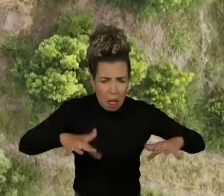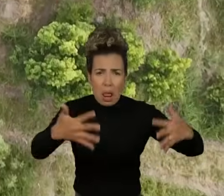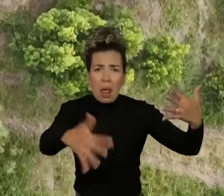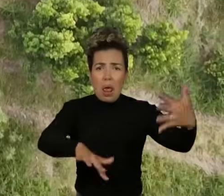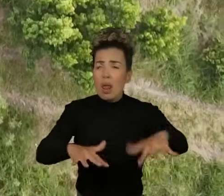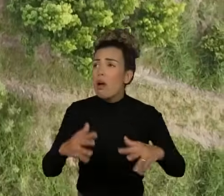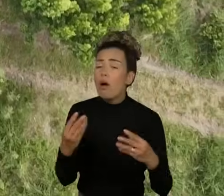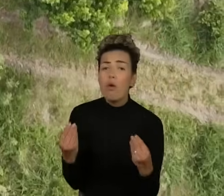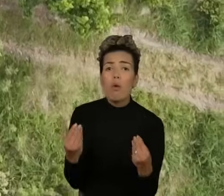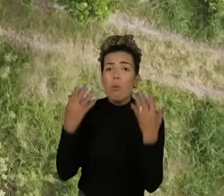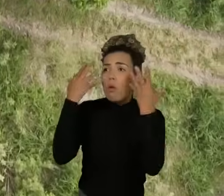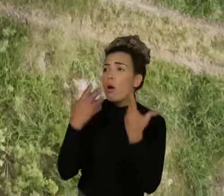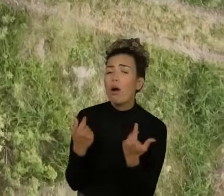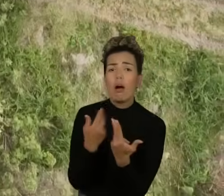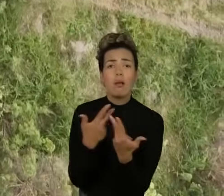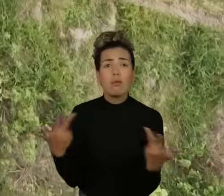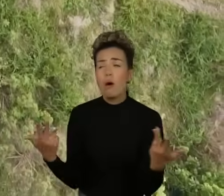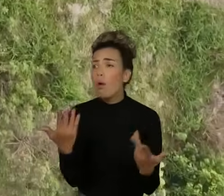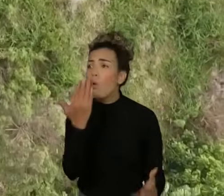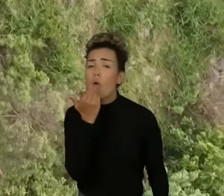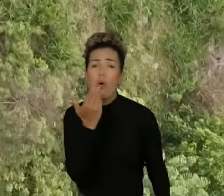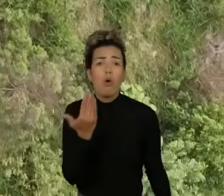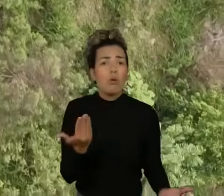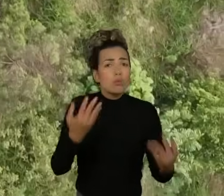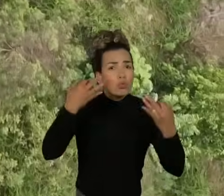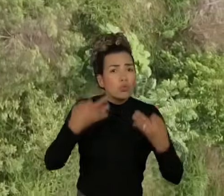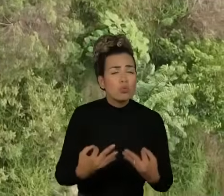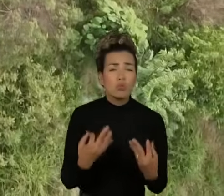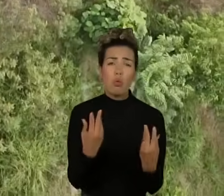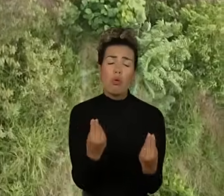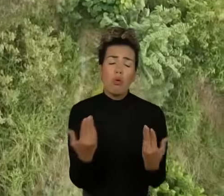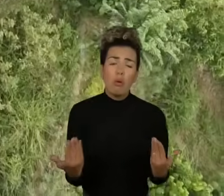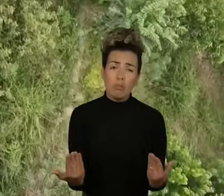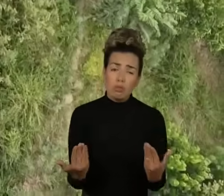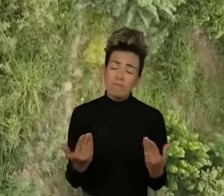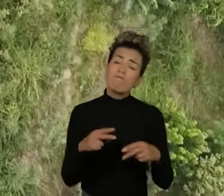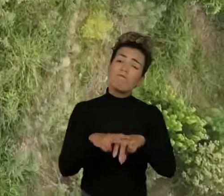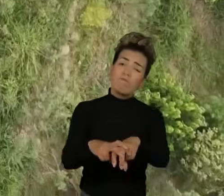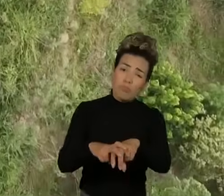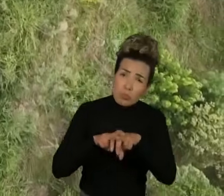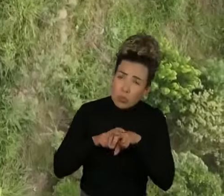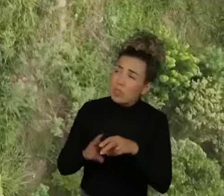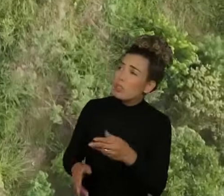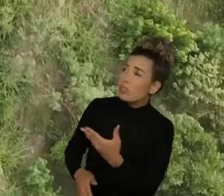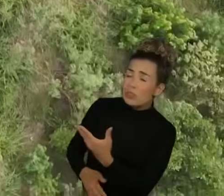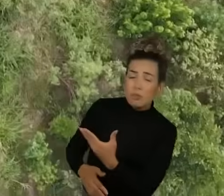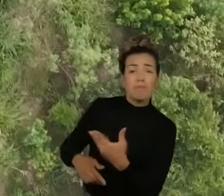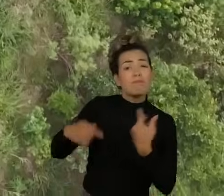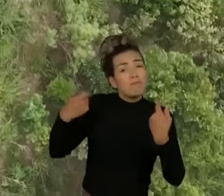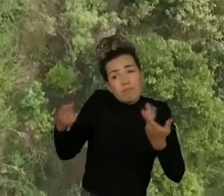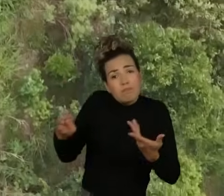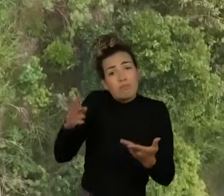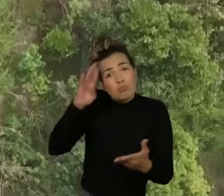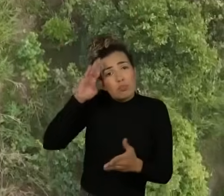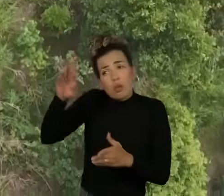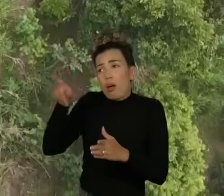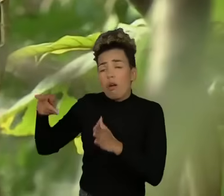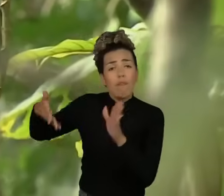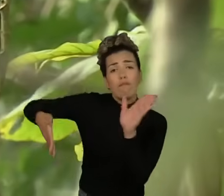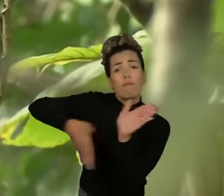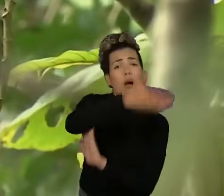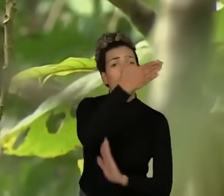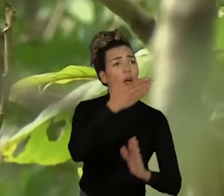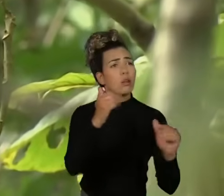de contato do ser humano com a natureza. Assim são criadas as condições para que os silvestres se aproximem das